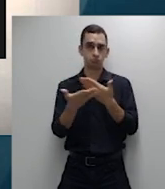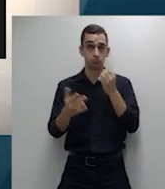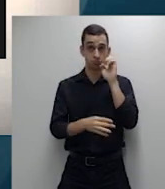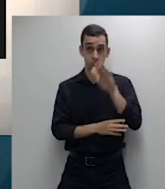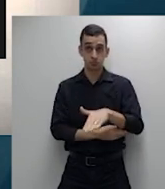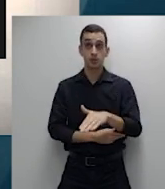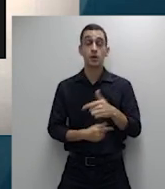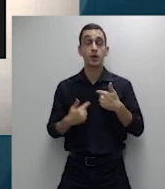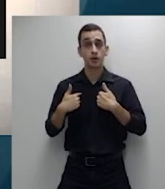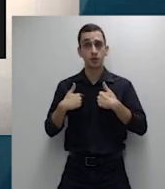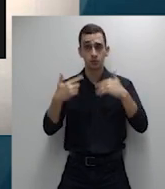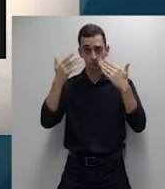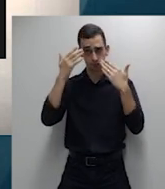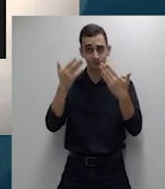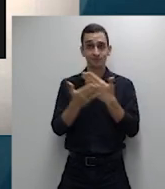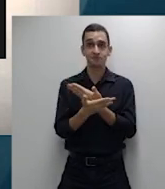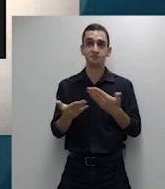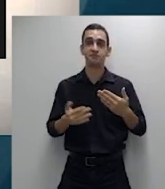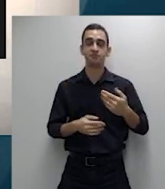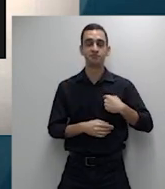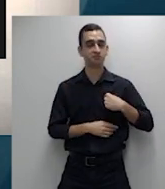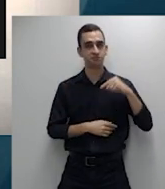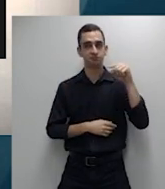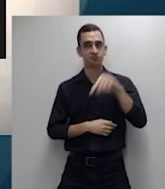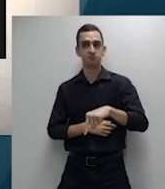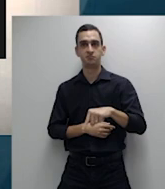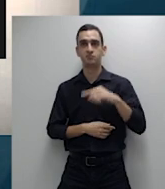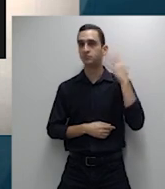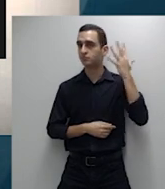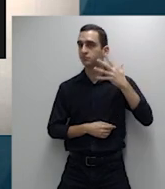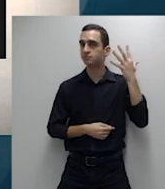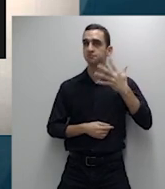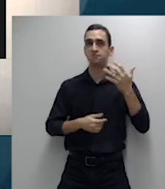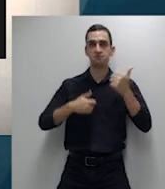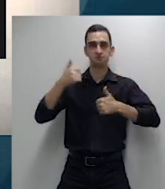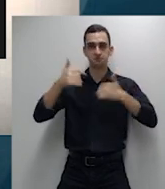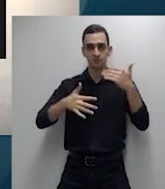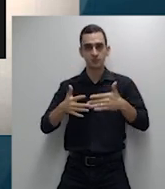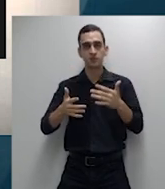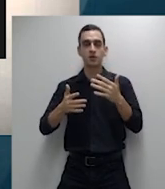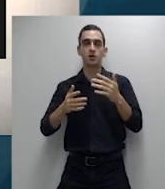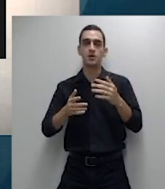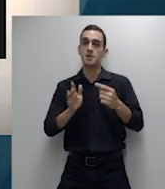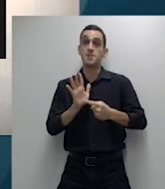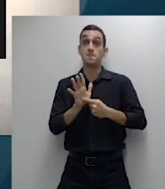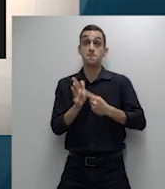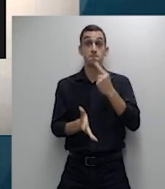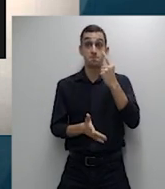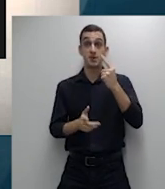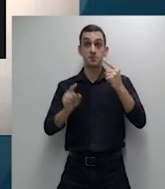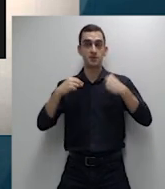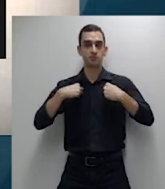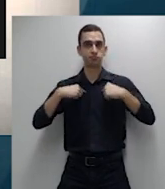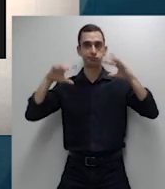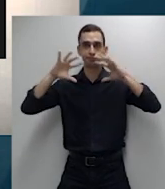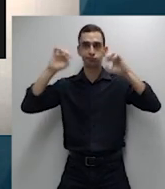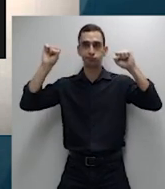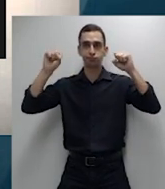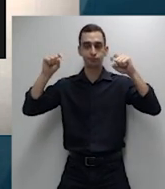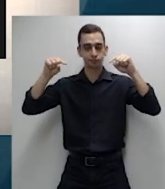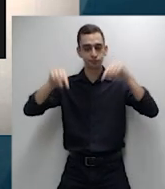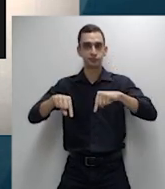fala agradecendo a oportunidade né da palavra com seguida é Nossa a minha primeira tentação oral nesta corte e